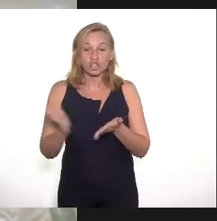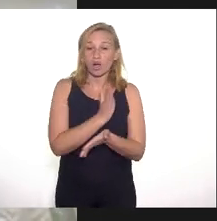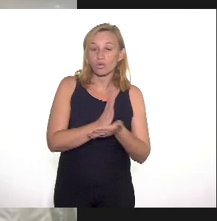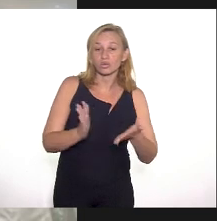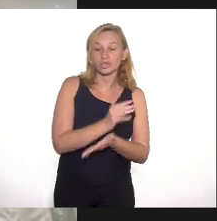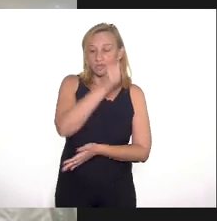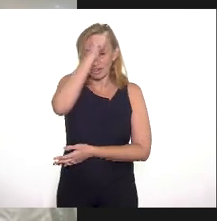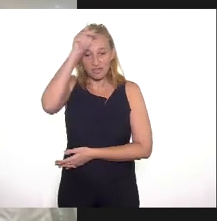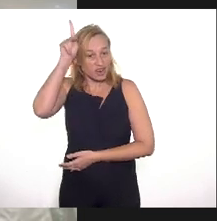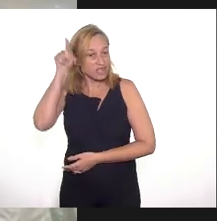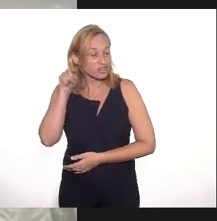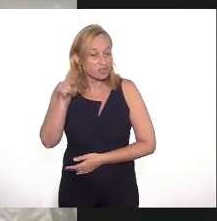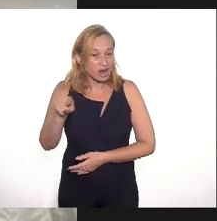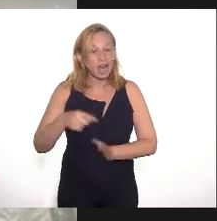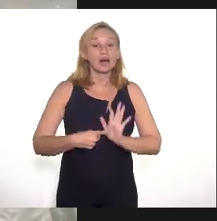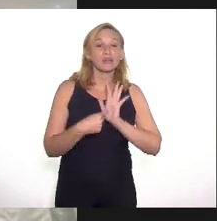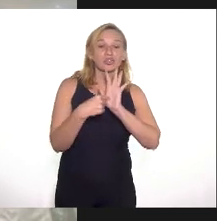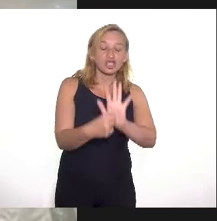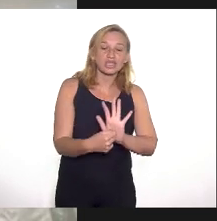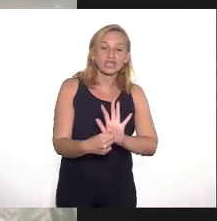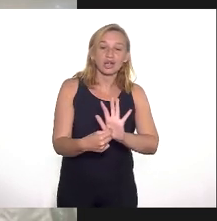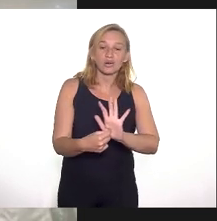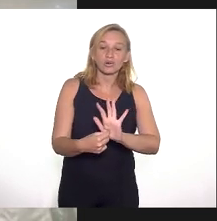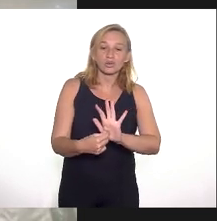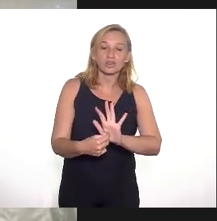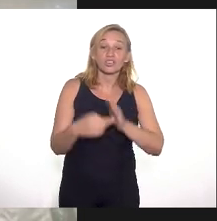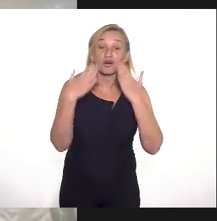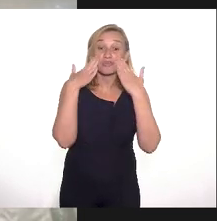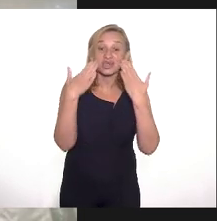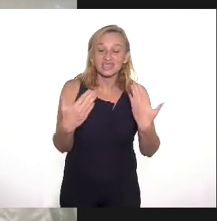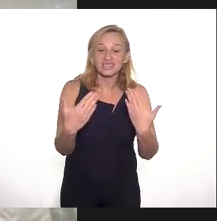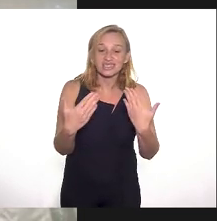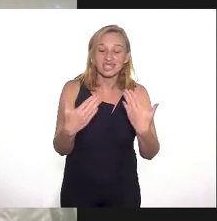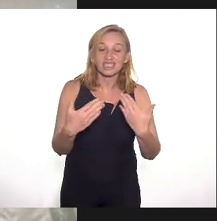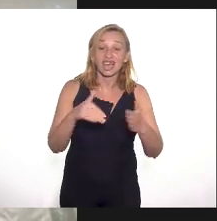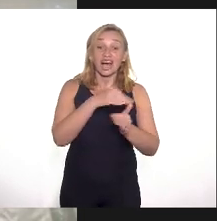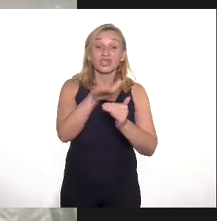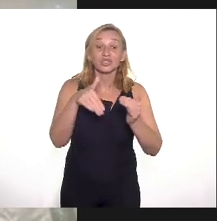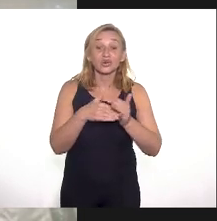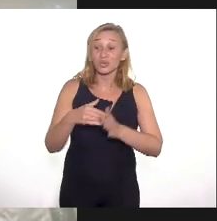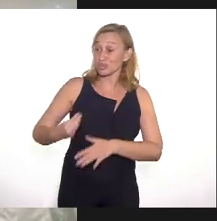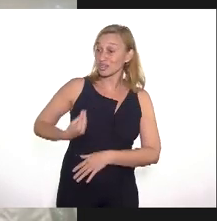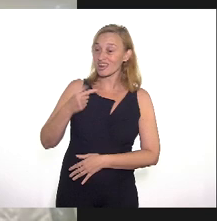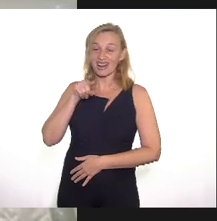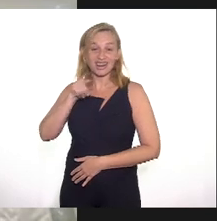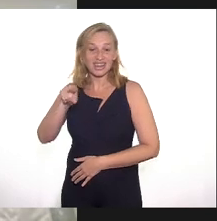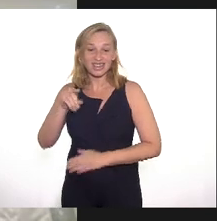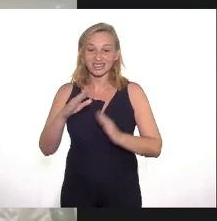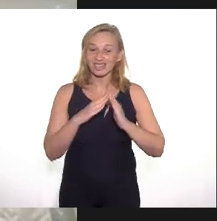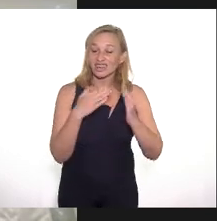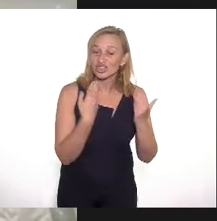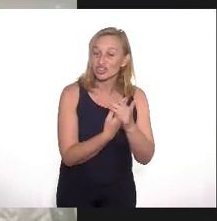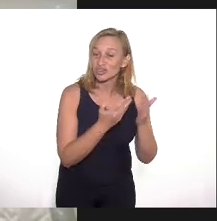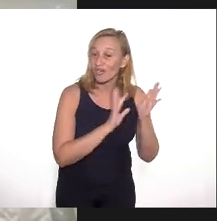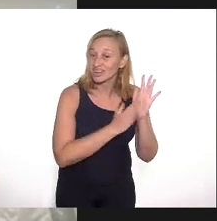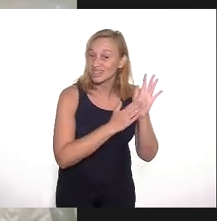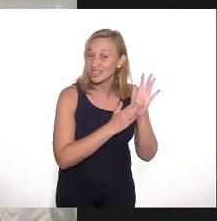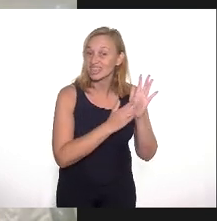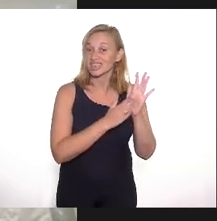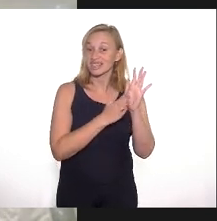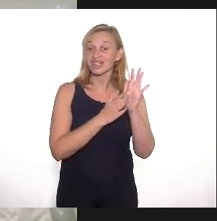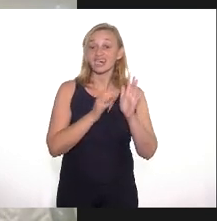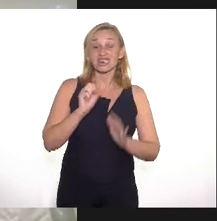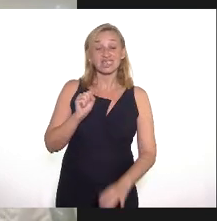lá. A demonstração que foi apresentada a todos que estavam ali na quadra da Acadêmicos